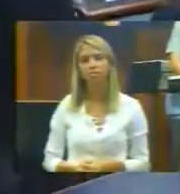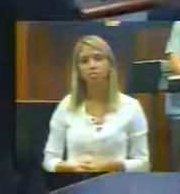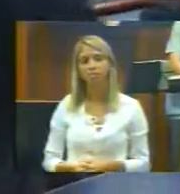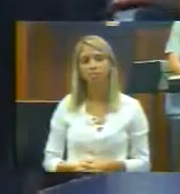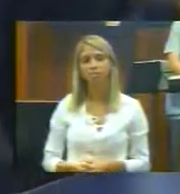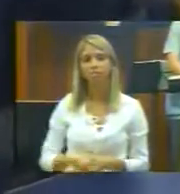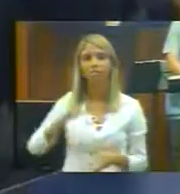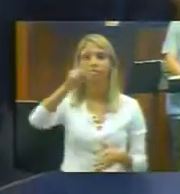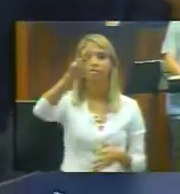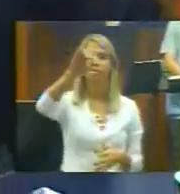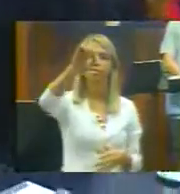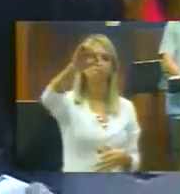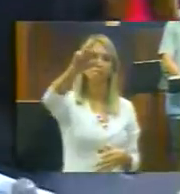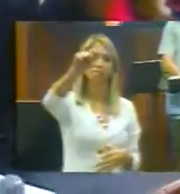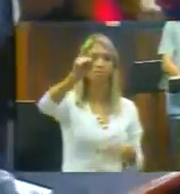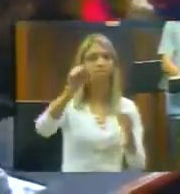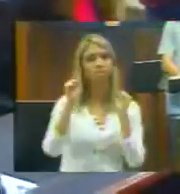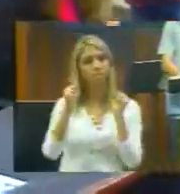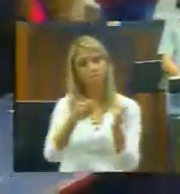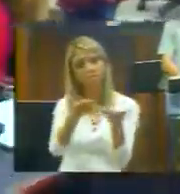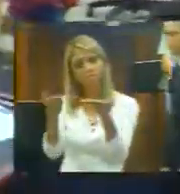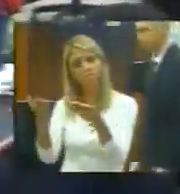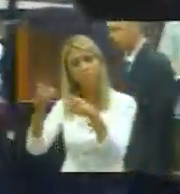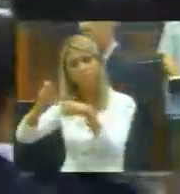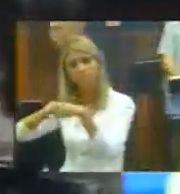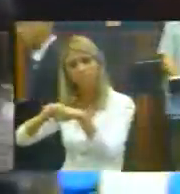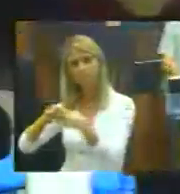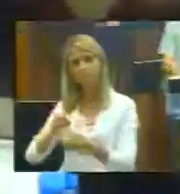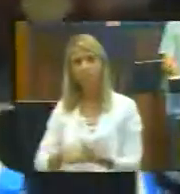Obrigado. Luiz Patrick de Silva Barbosa, por favor, tomar seu assento.